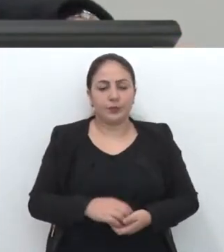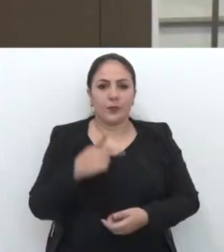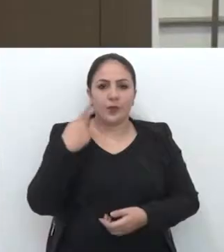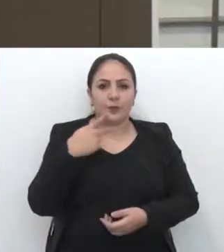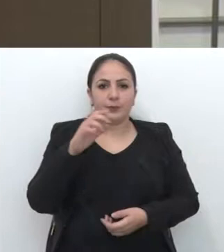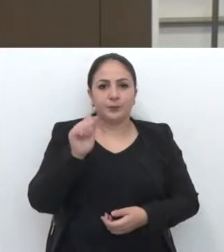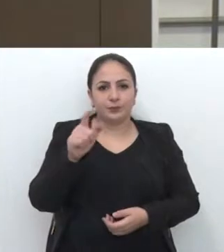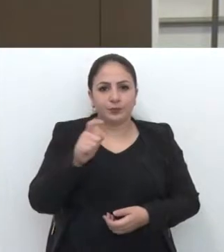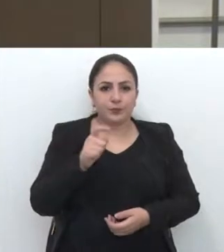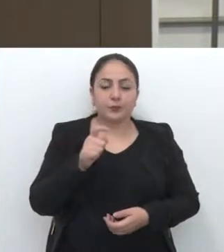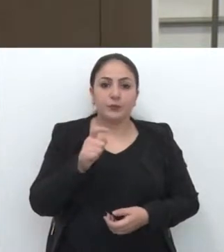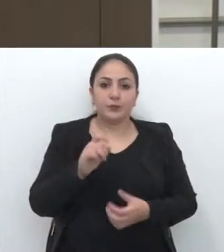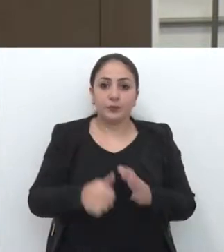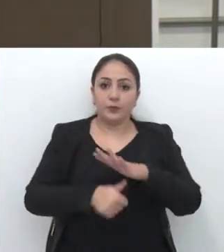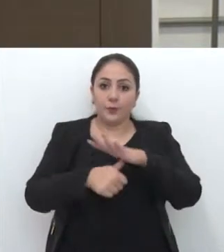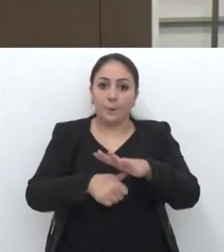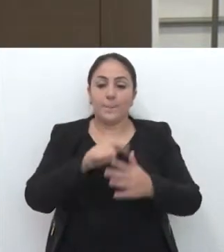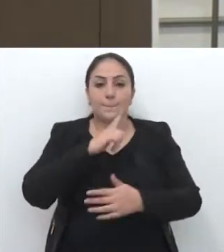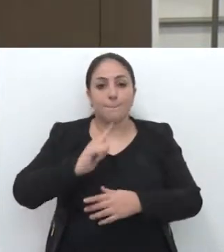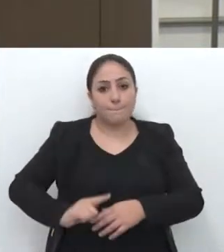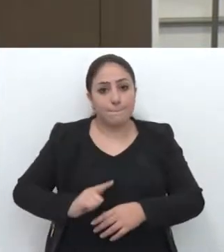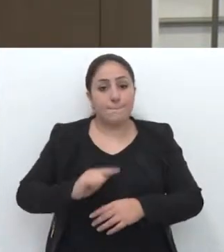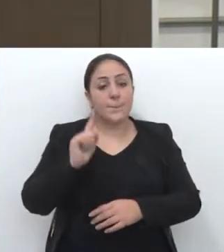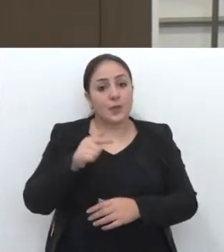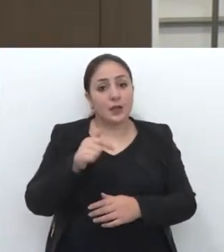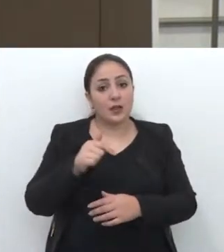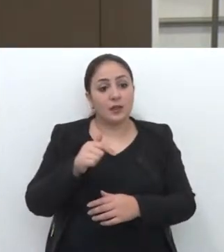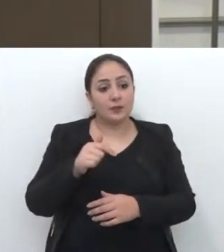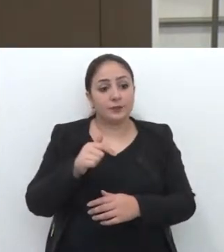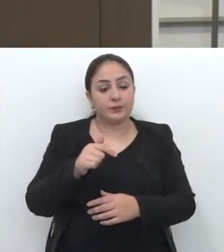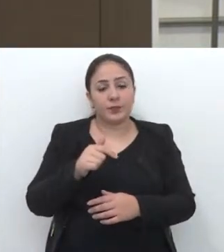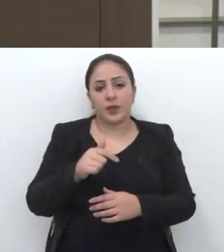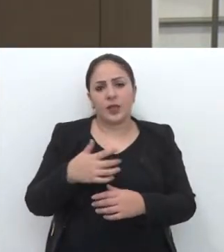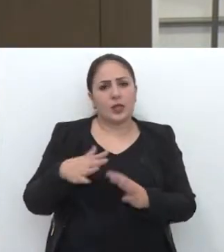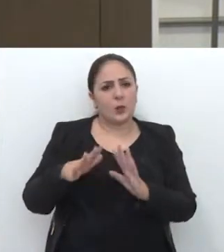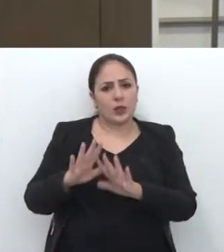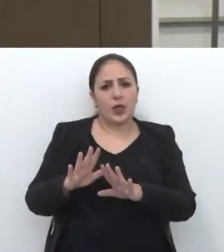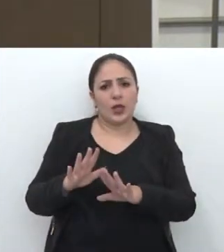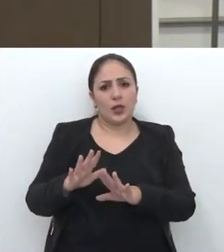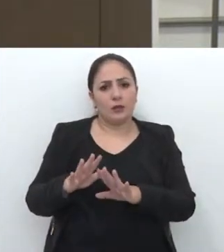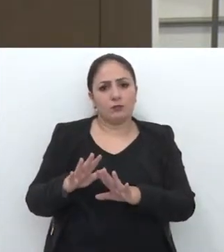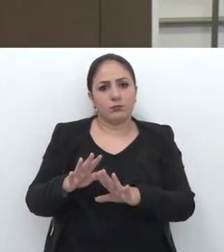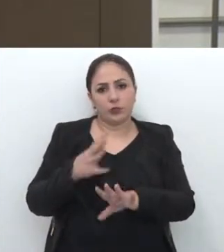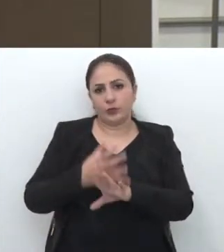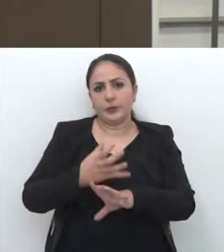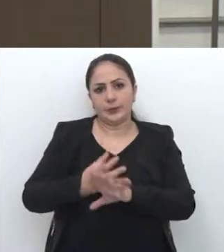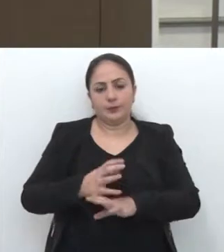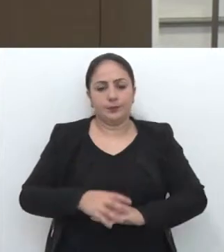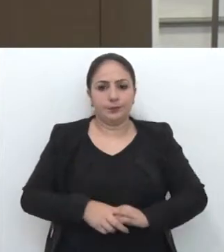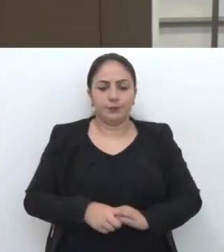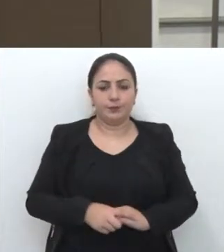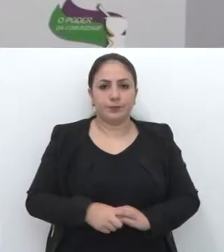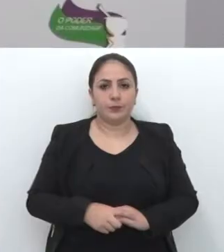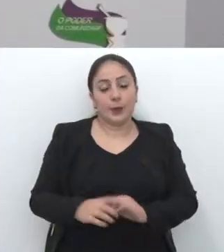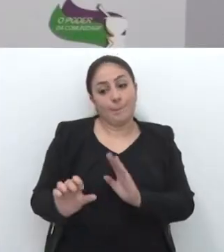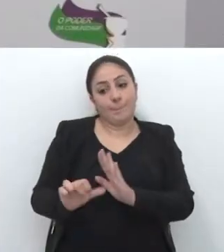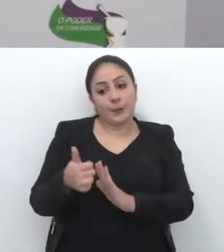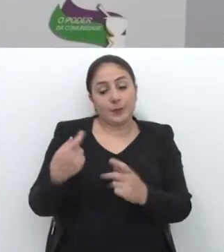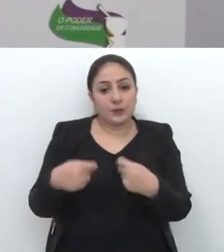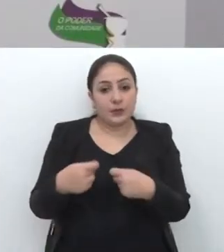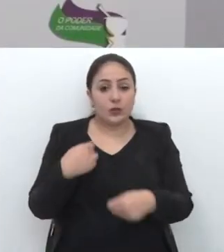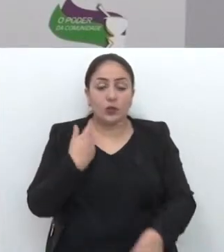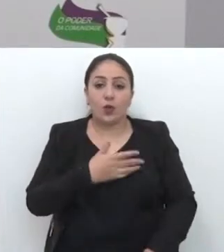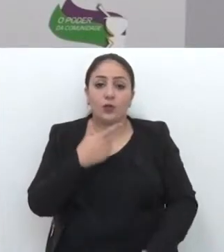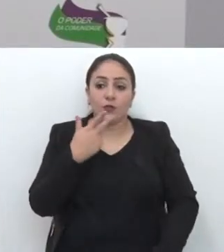aula. O vereador Alex Necker, líder do governo, é a favor de interromper o trâmite da matéria. Primeiro,